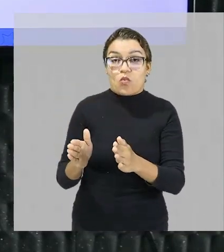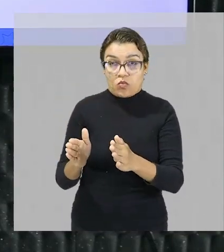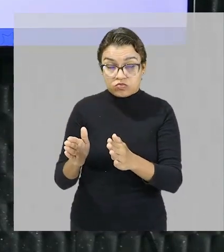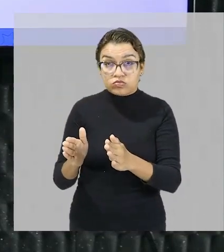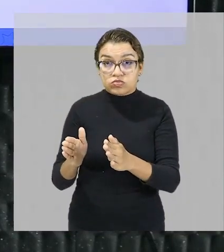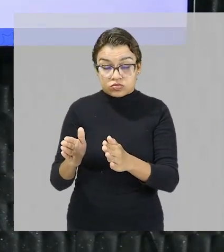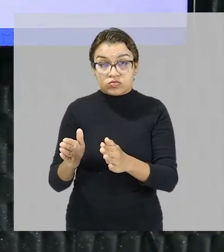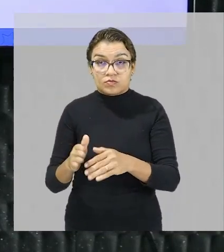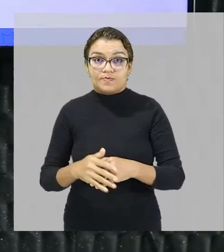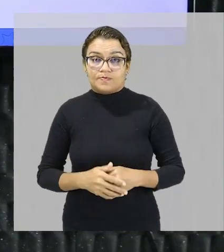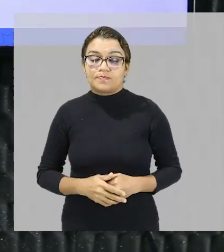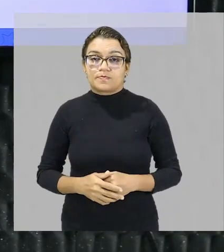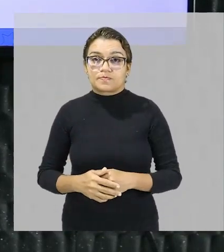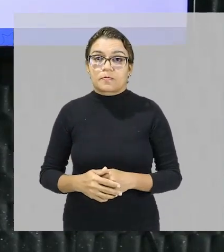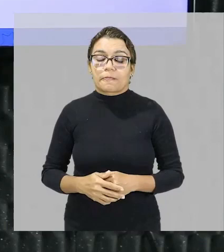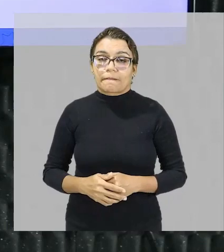Mais